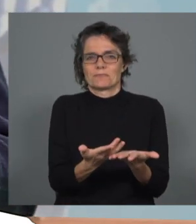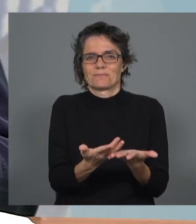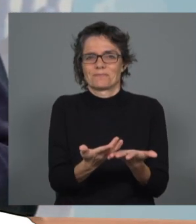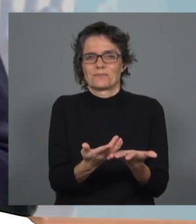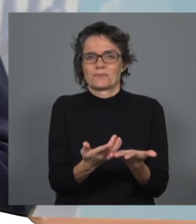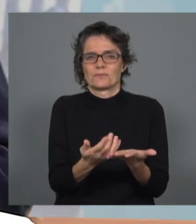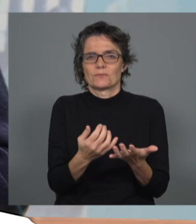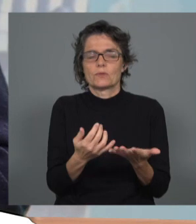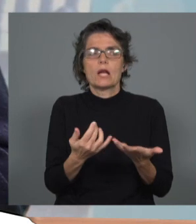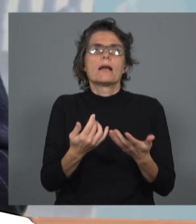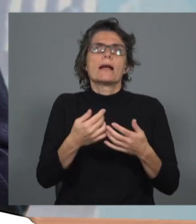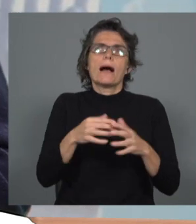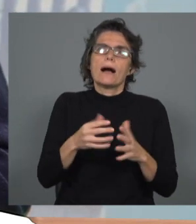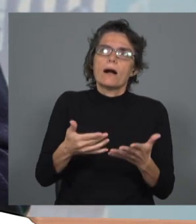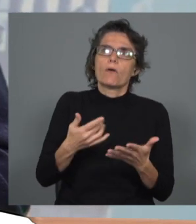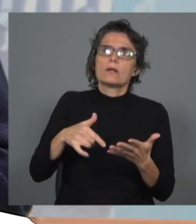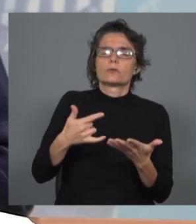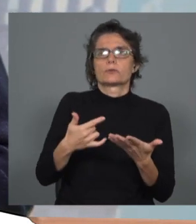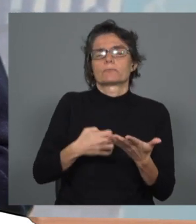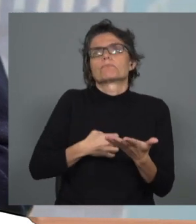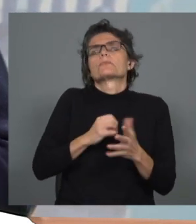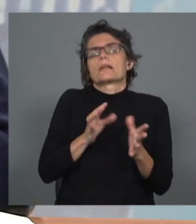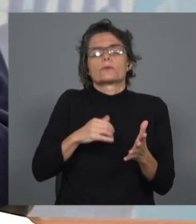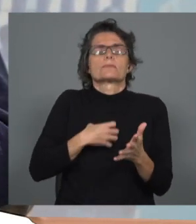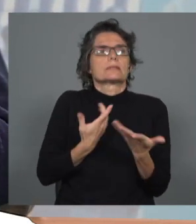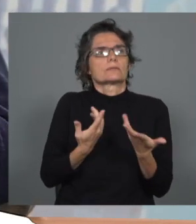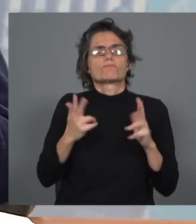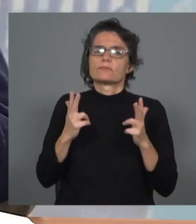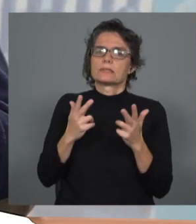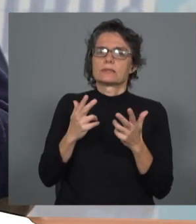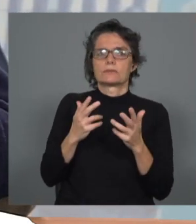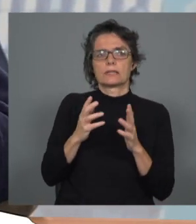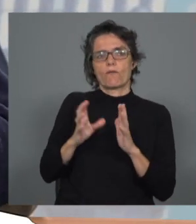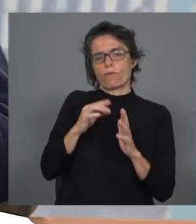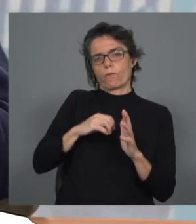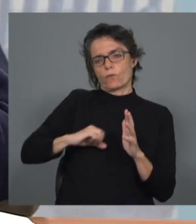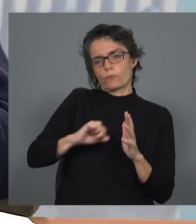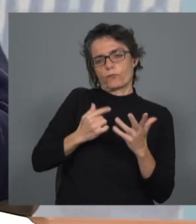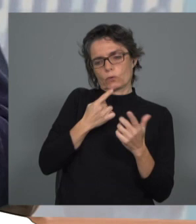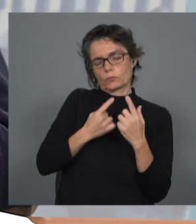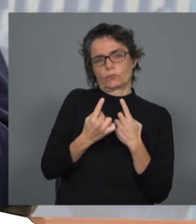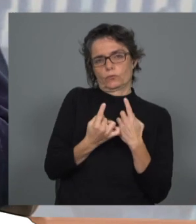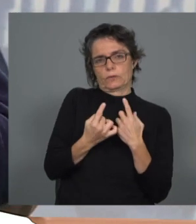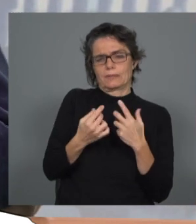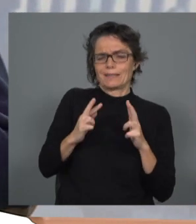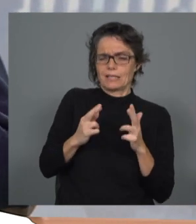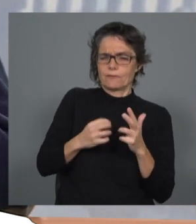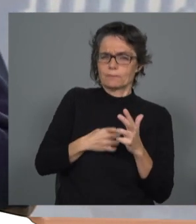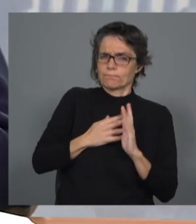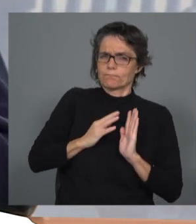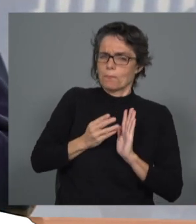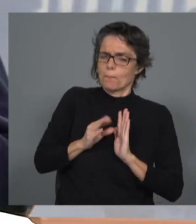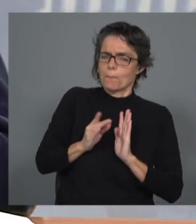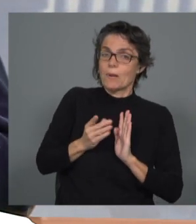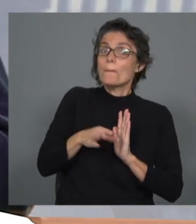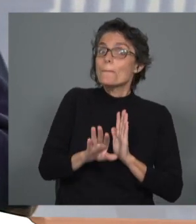mais livres nessa denúncia, mas também às vezes tendemos a